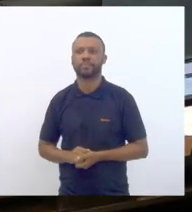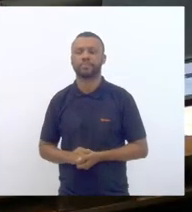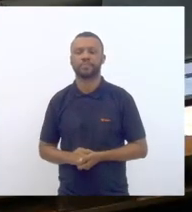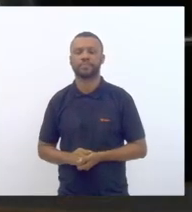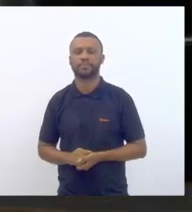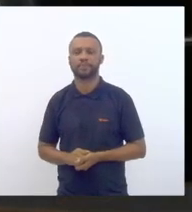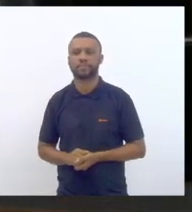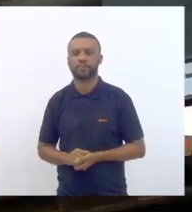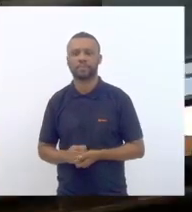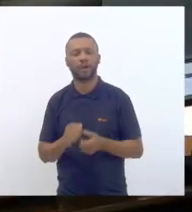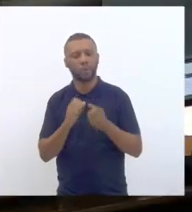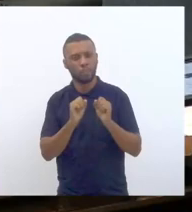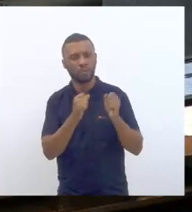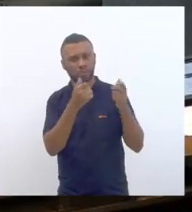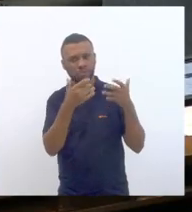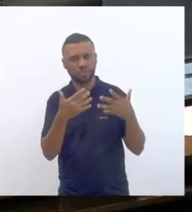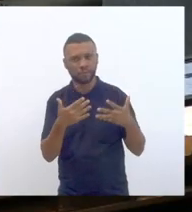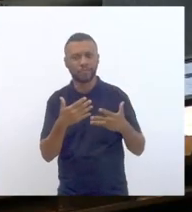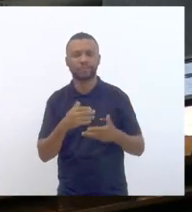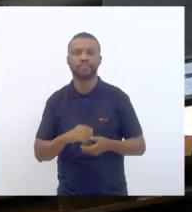Presidente. Pois não, deputado André Correia.